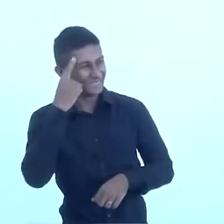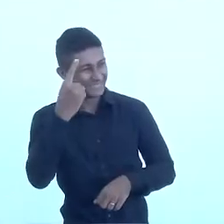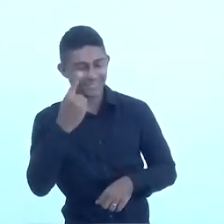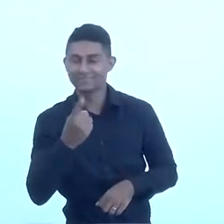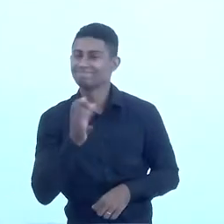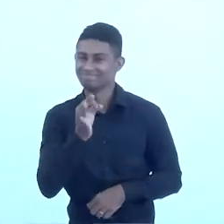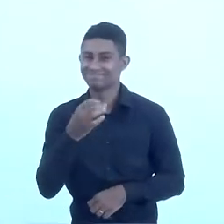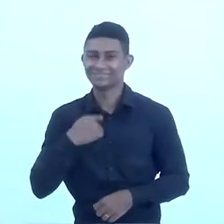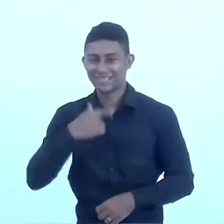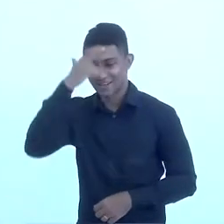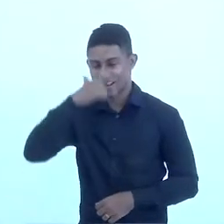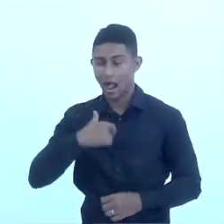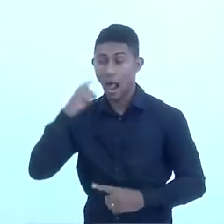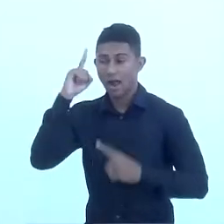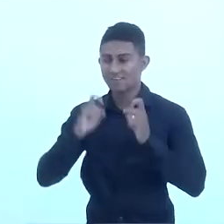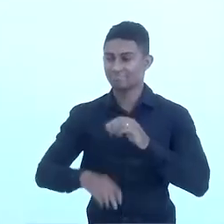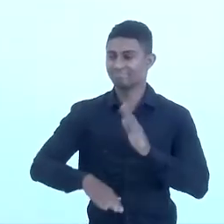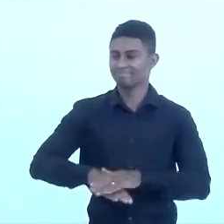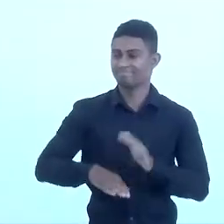mão, Paulo.